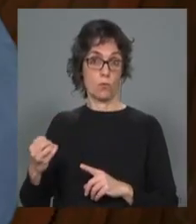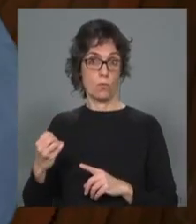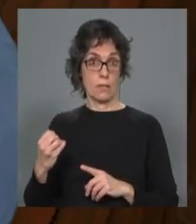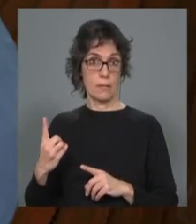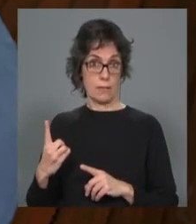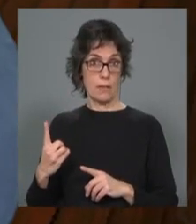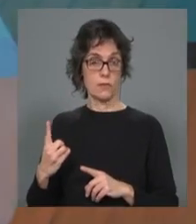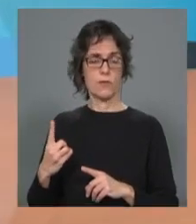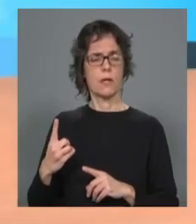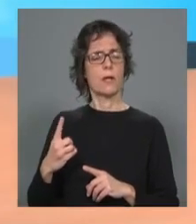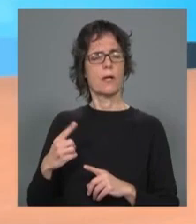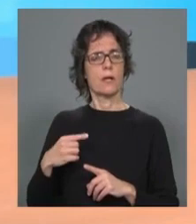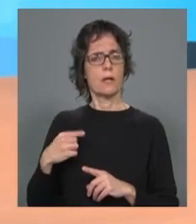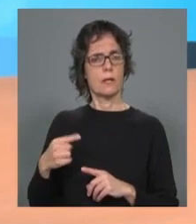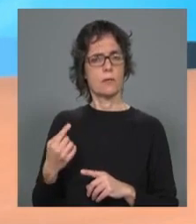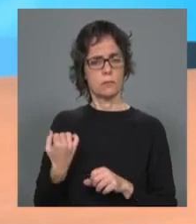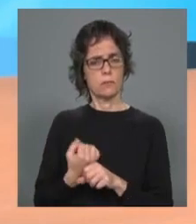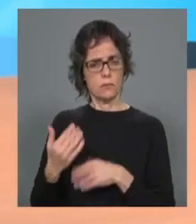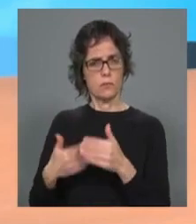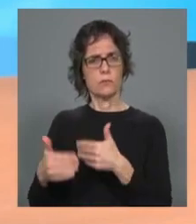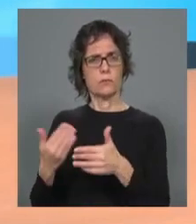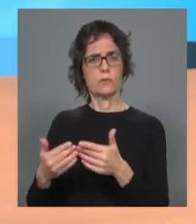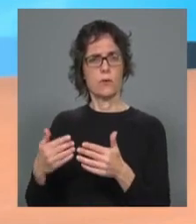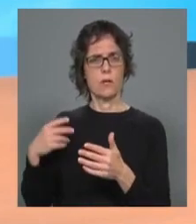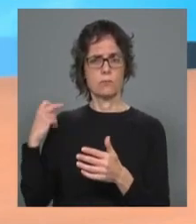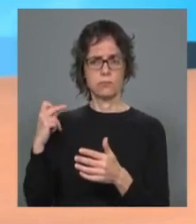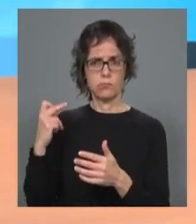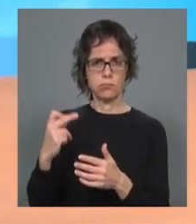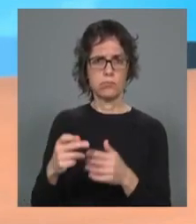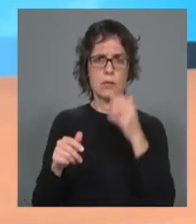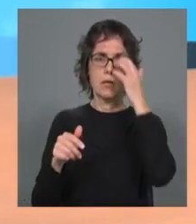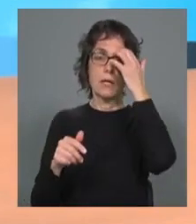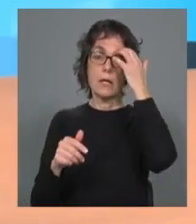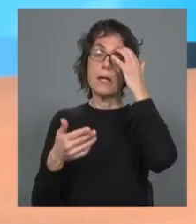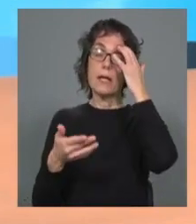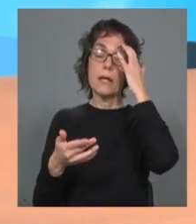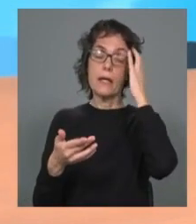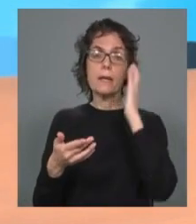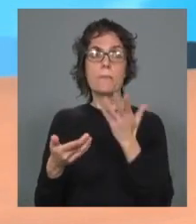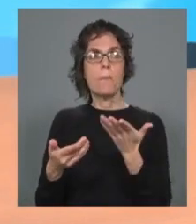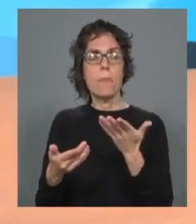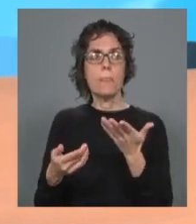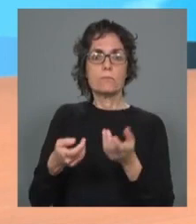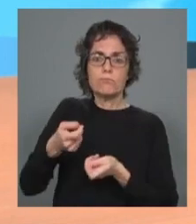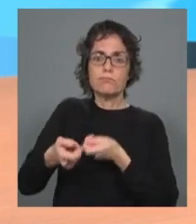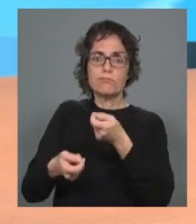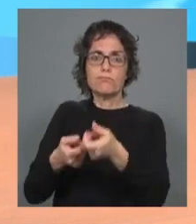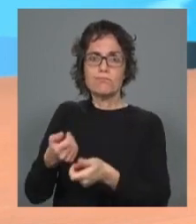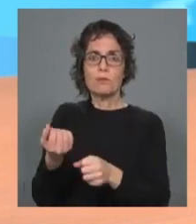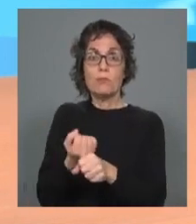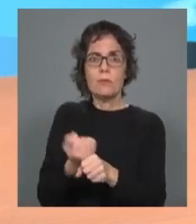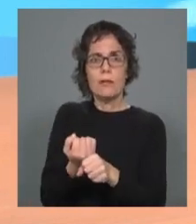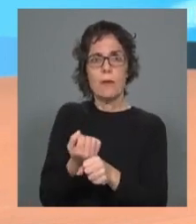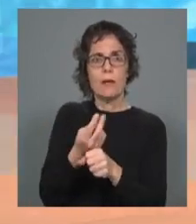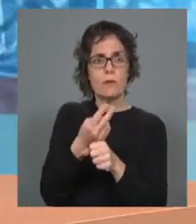tem tido continuidade ao longo destes anos e, portanto, devagarinho, com muito trabalho no terreno,